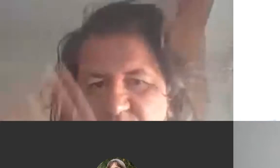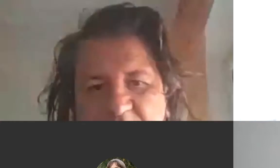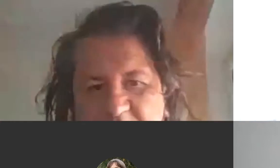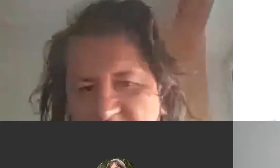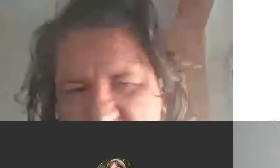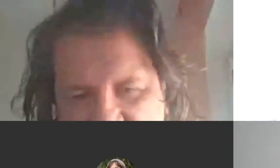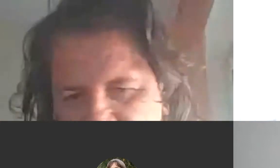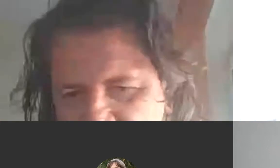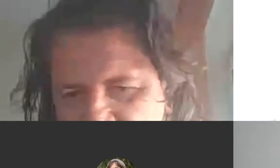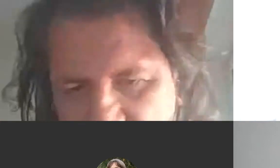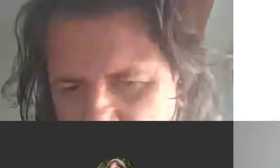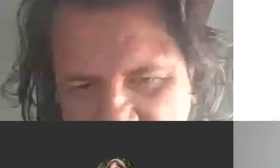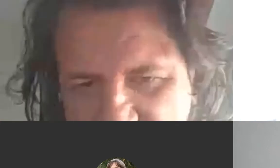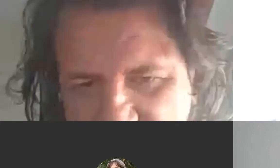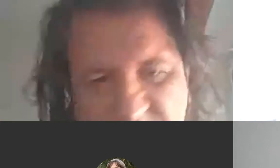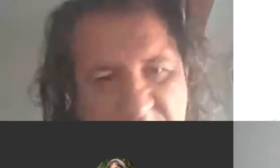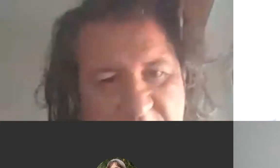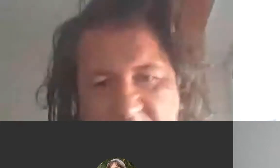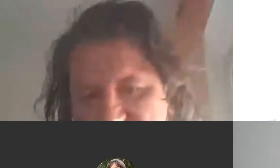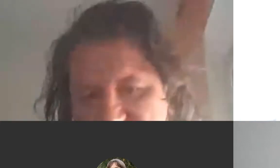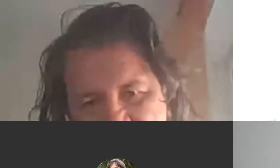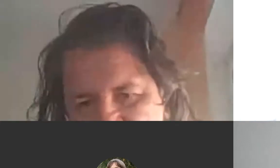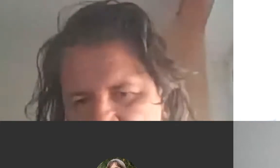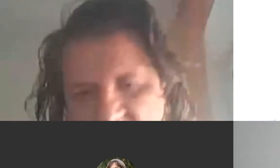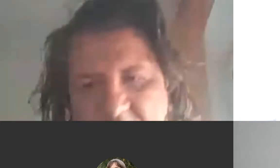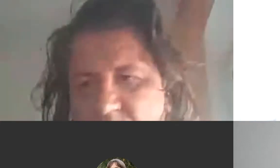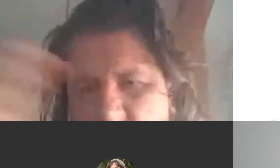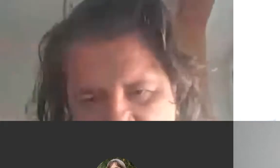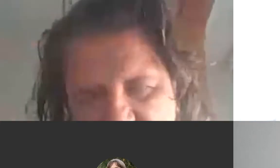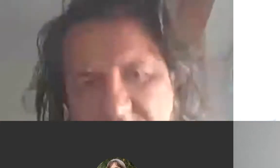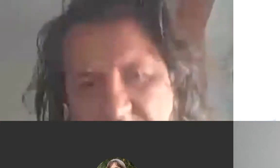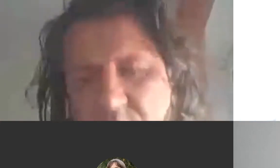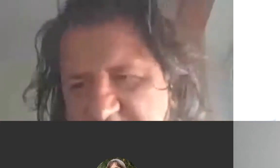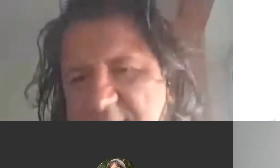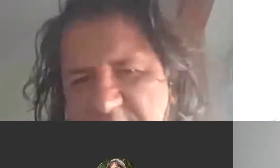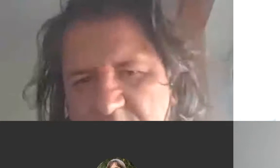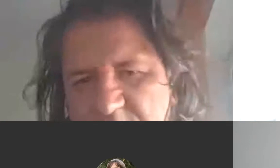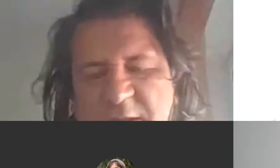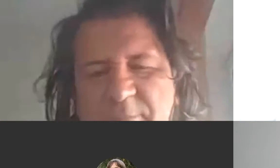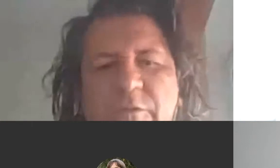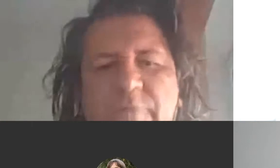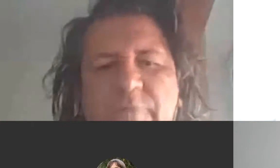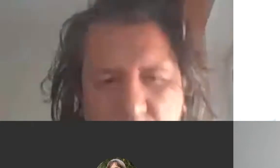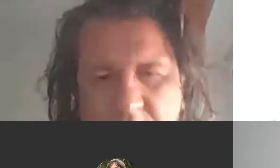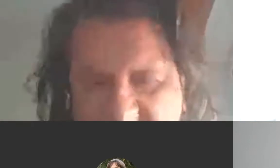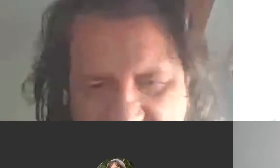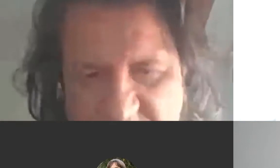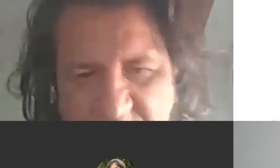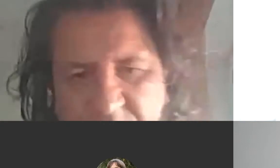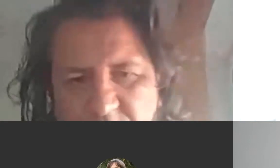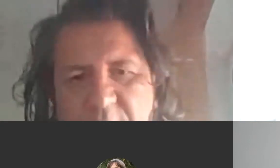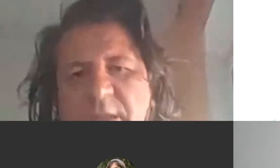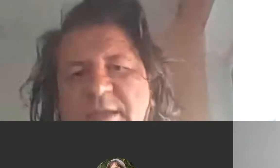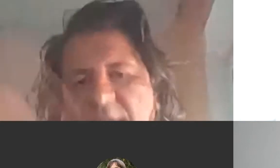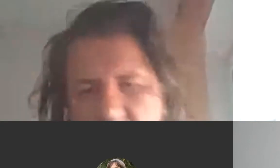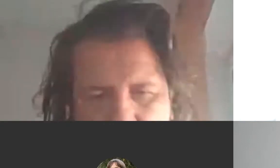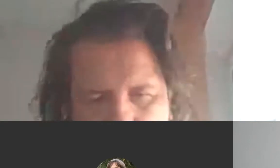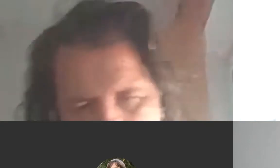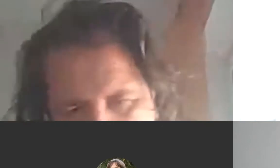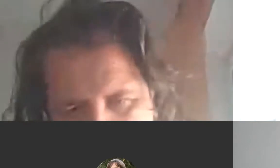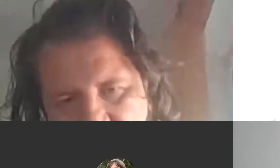viajar, mas reunia o saber de todo o Ocidente e recebia. Então, conhecimento, desde a escritura, sempre foi virtualização, sempre